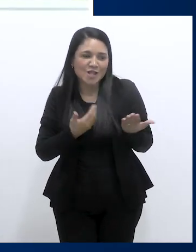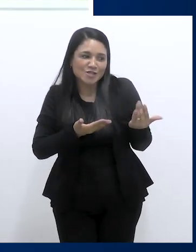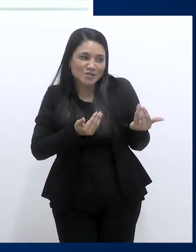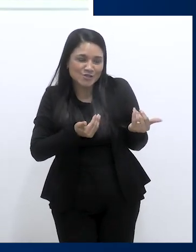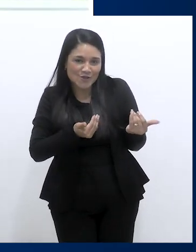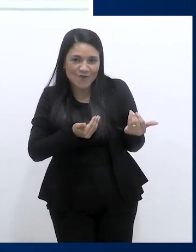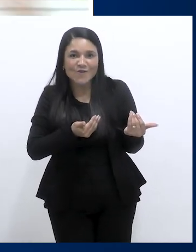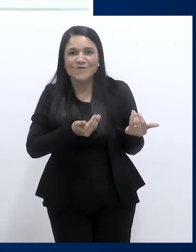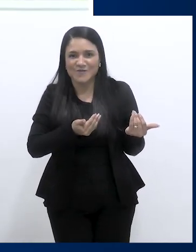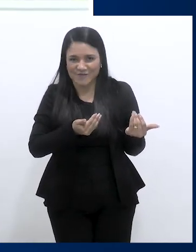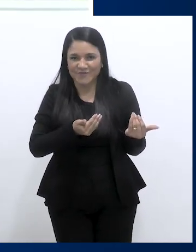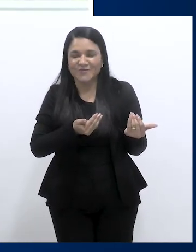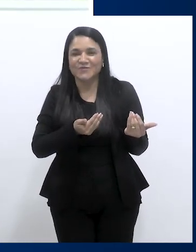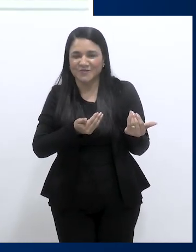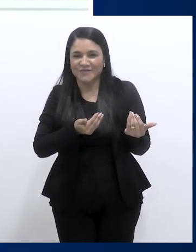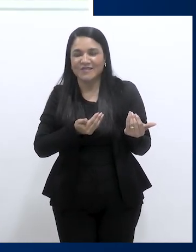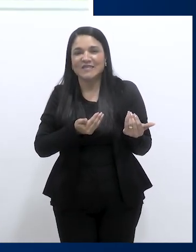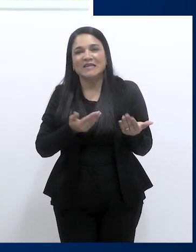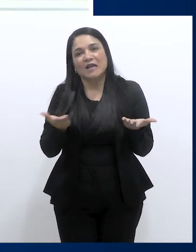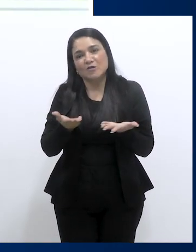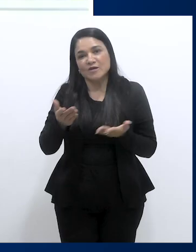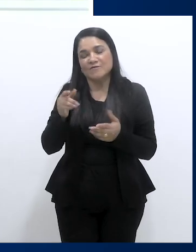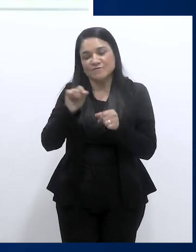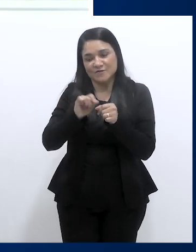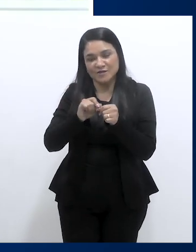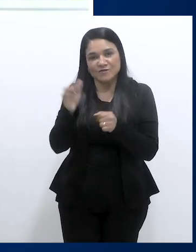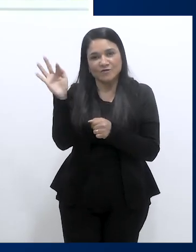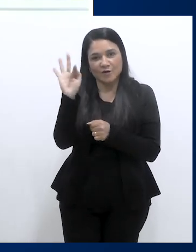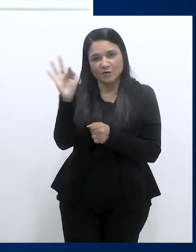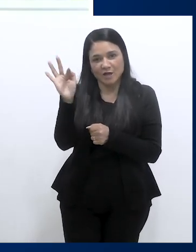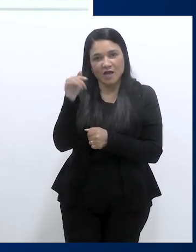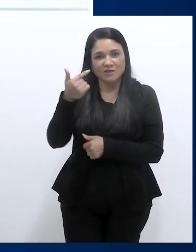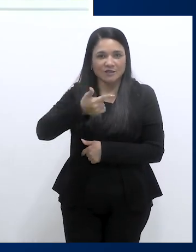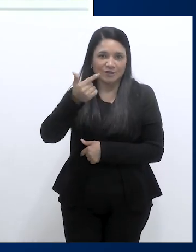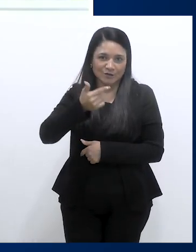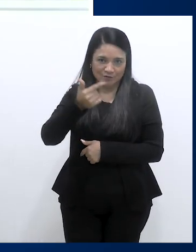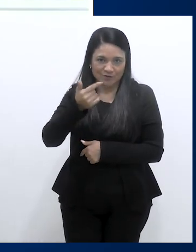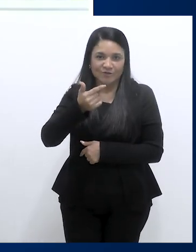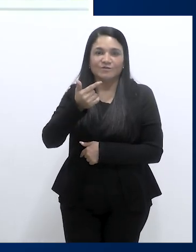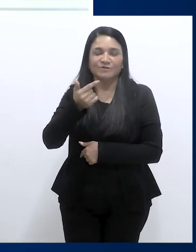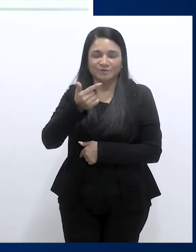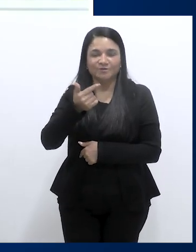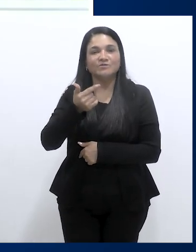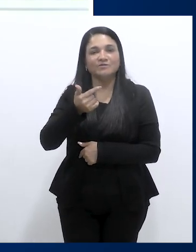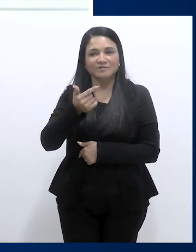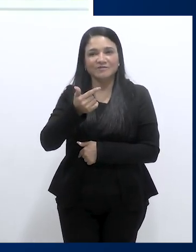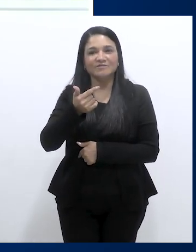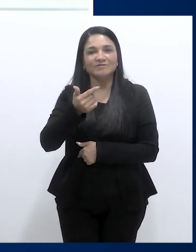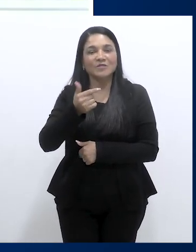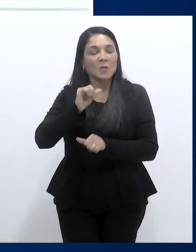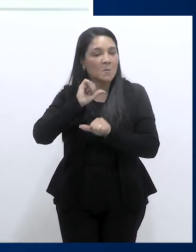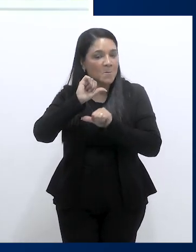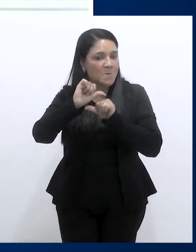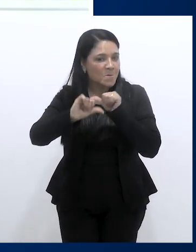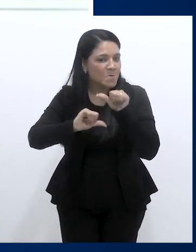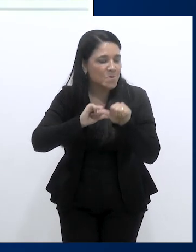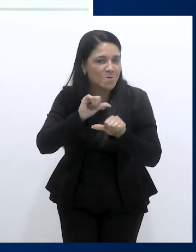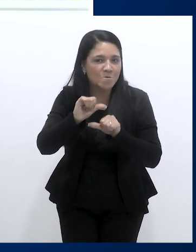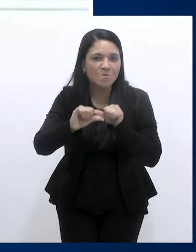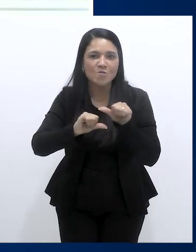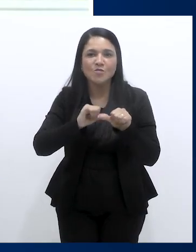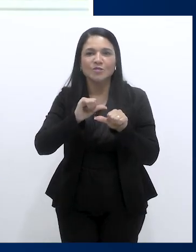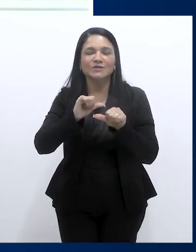e jovem em todos os sentidos, né? E agora ela está fazendo essa faculdade, né? A segunda faculdade